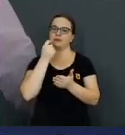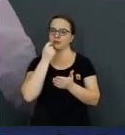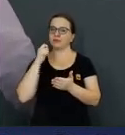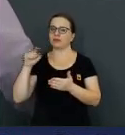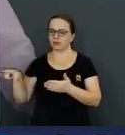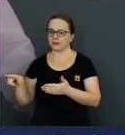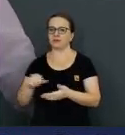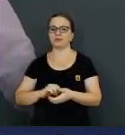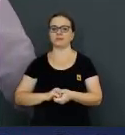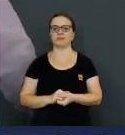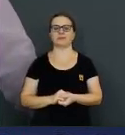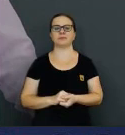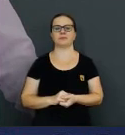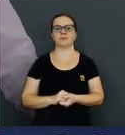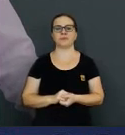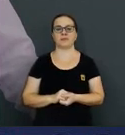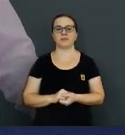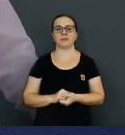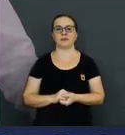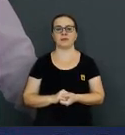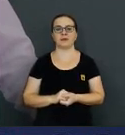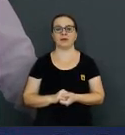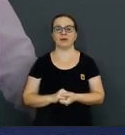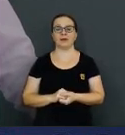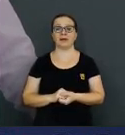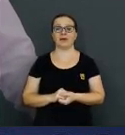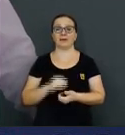é a principal razão do contágio.